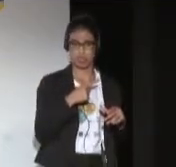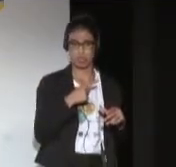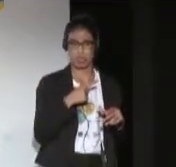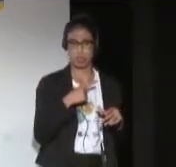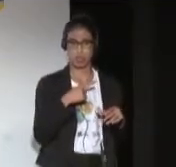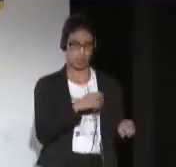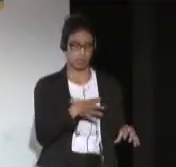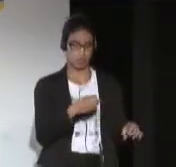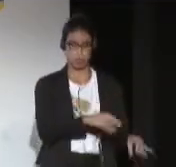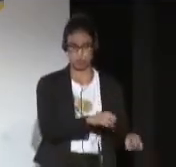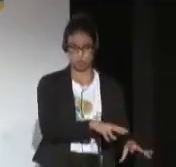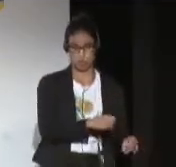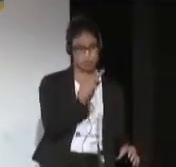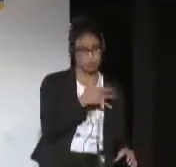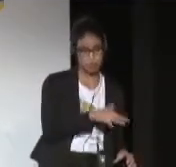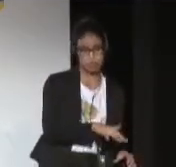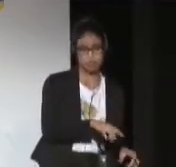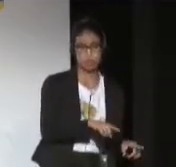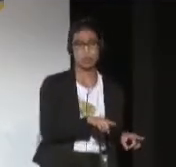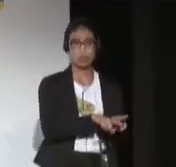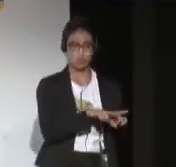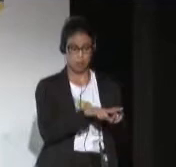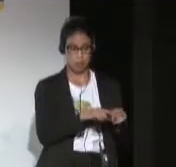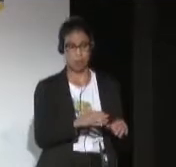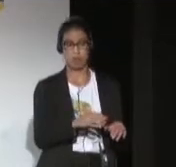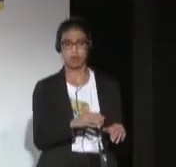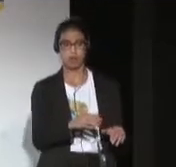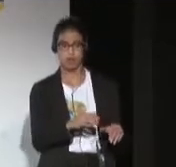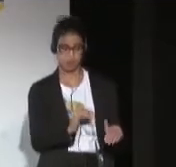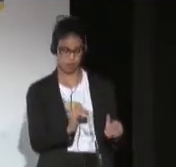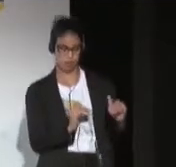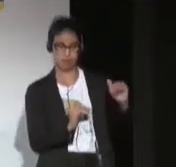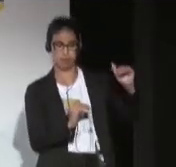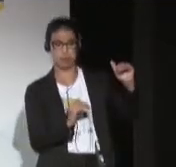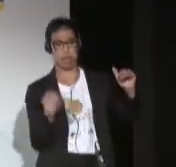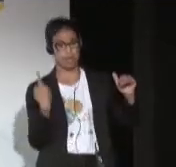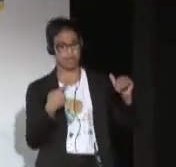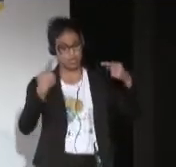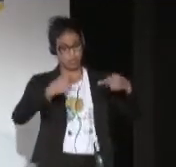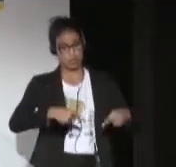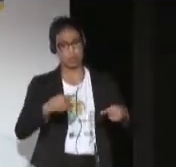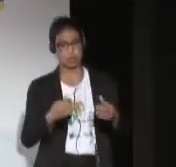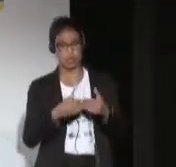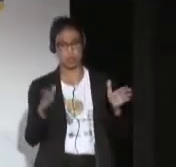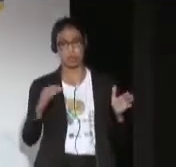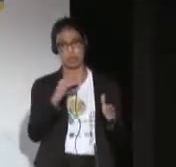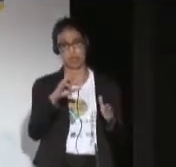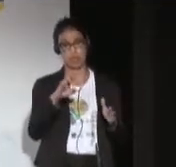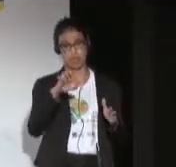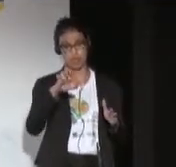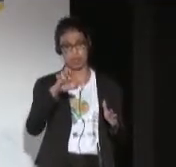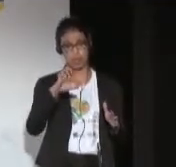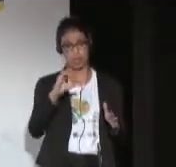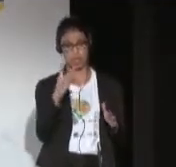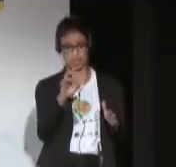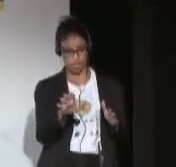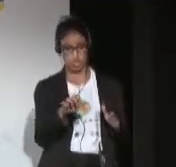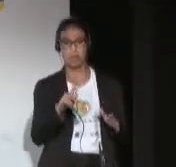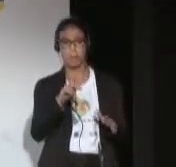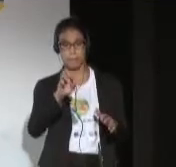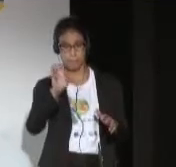fundamental. Isso não é pouca coisa para nós, né? Nós ficamos, por exemplo, com o desafio de criar creche, de abrir creches, de atender a pré-escola,